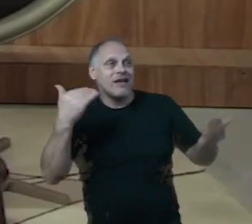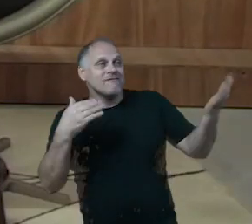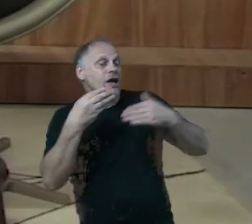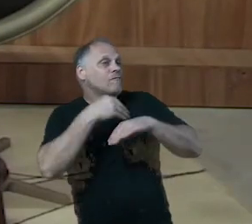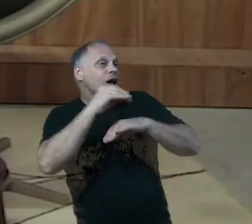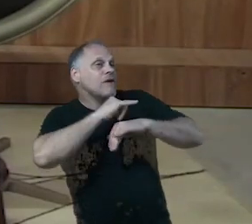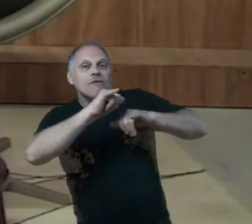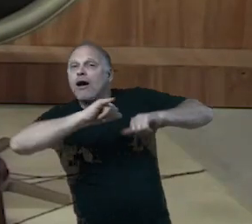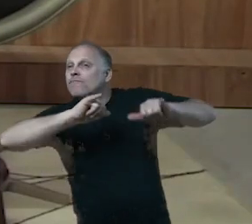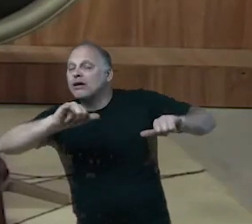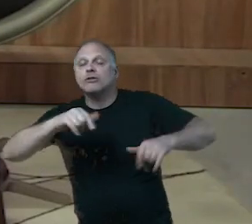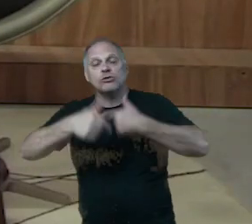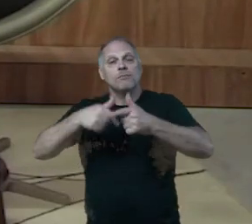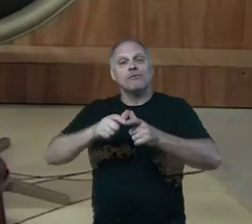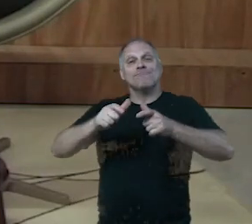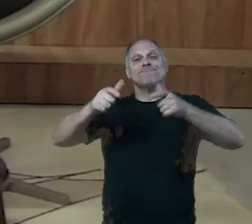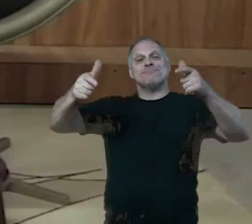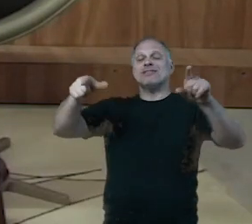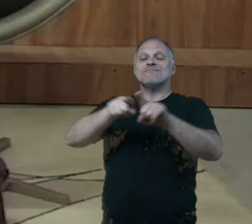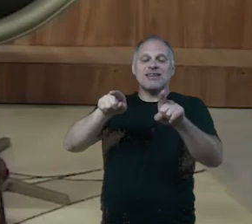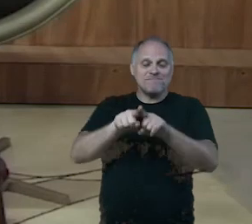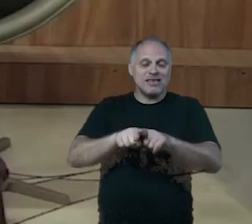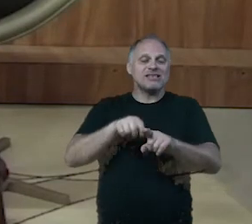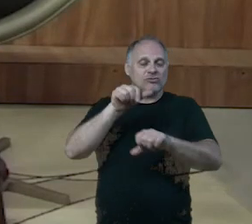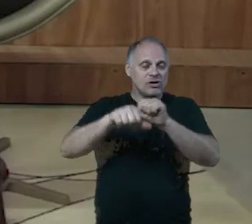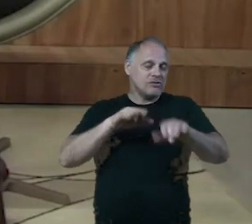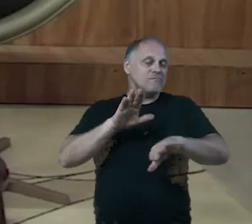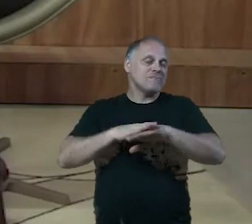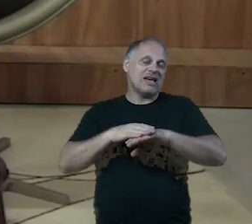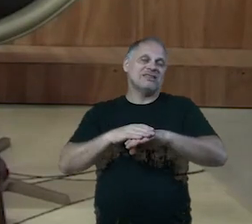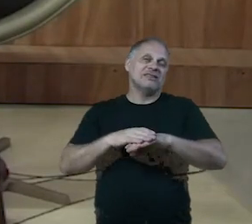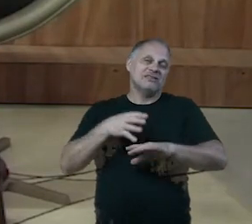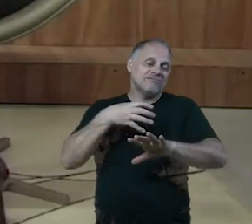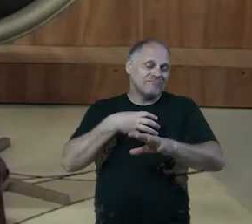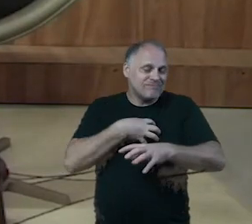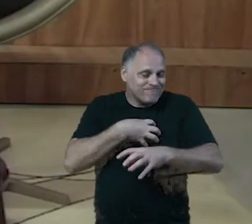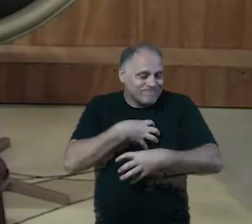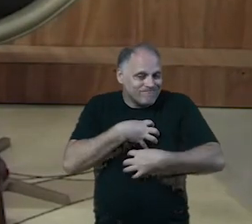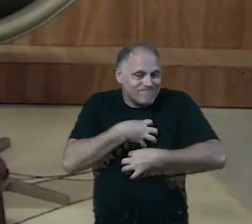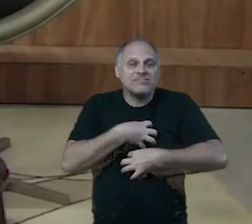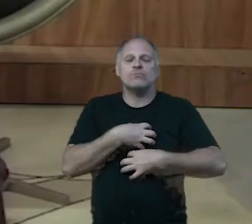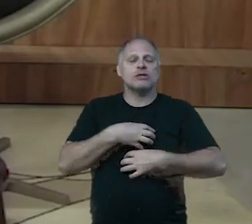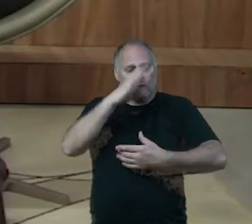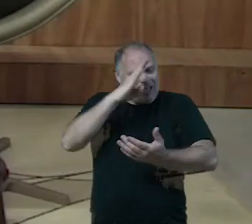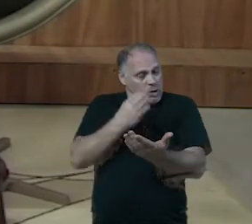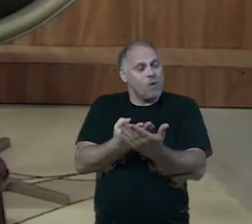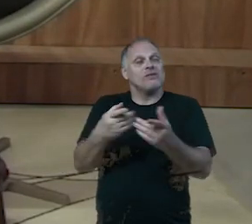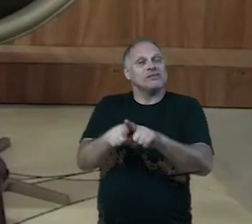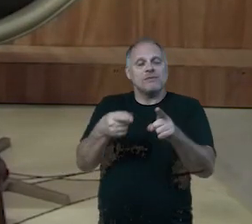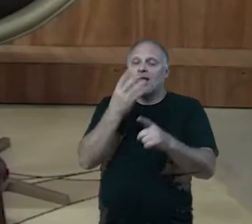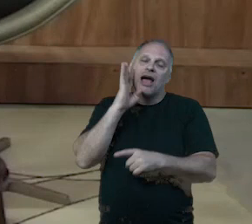a outra e acaba sendo um trabalho muito humanizado, muito por indicação, muito por confiança. Eu acho isso muito